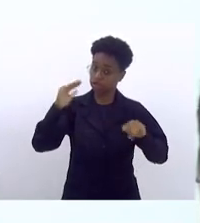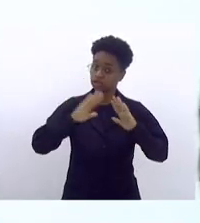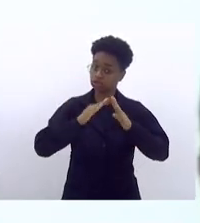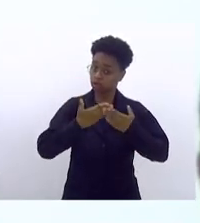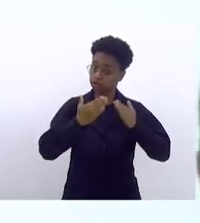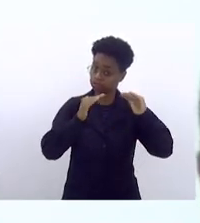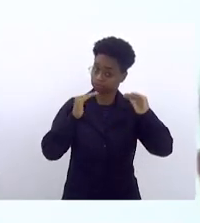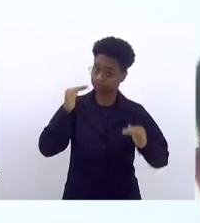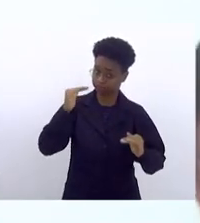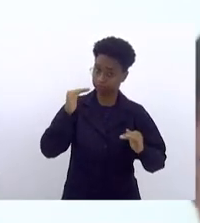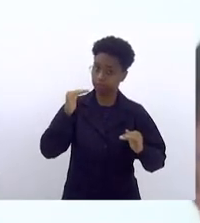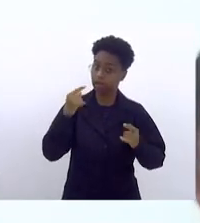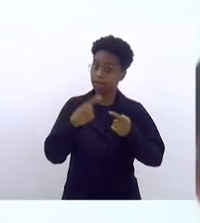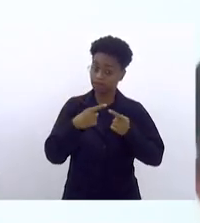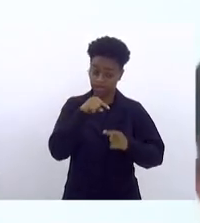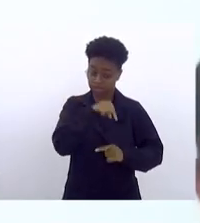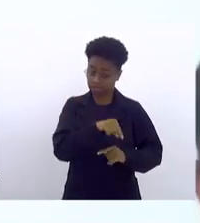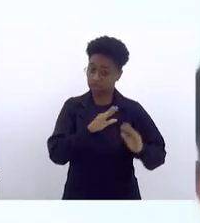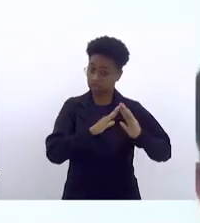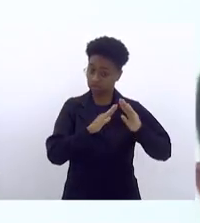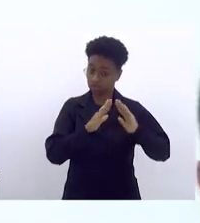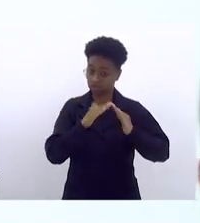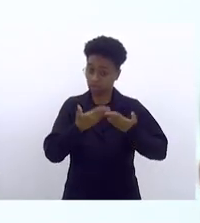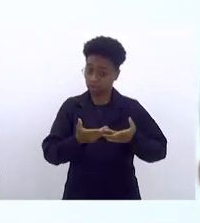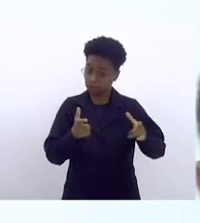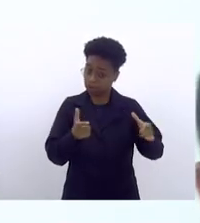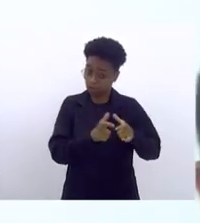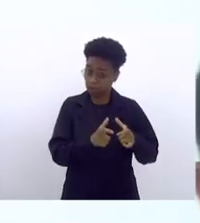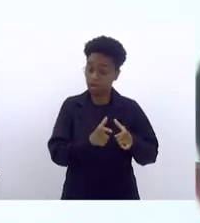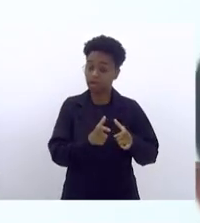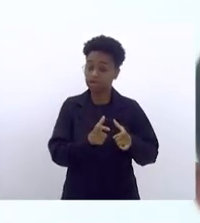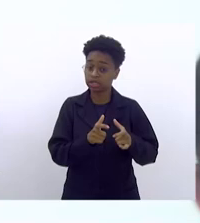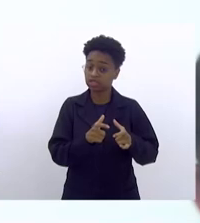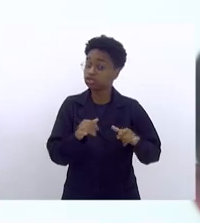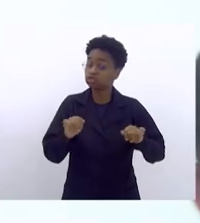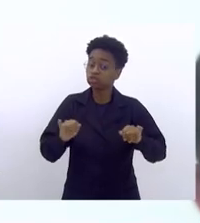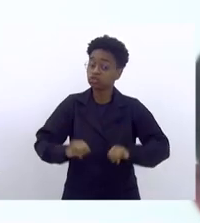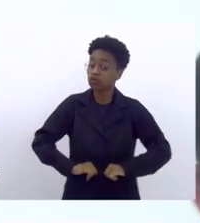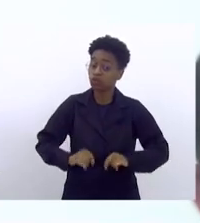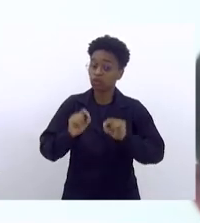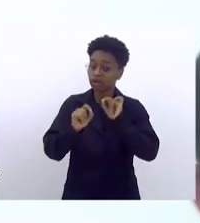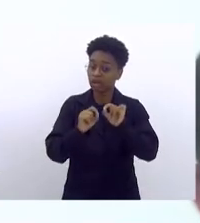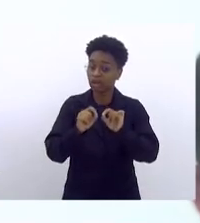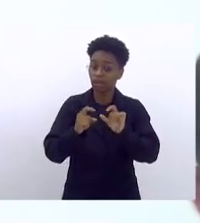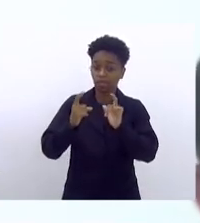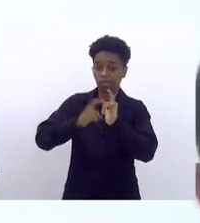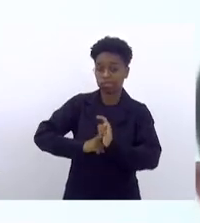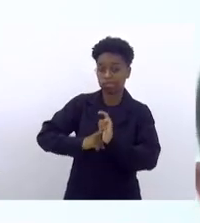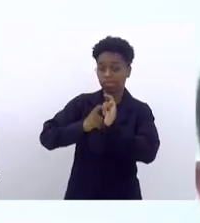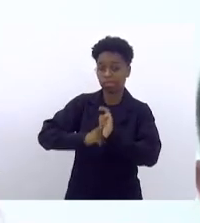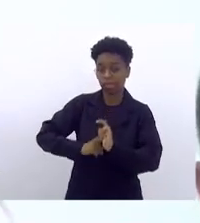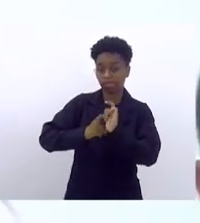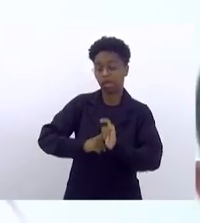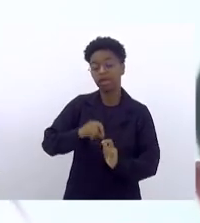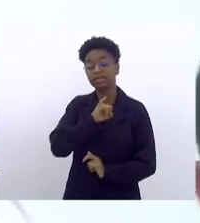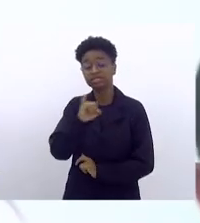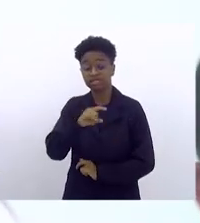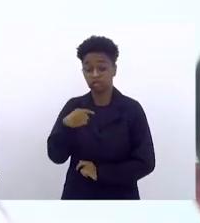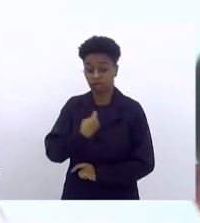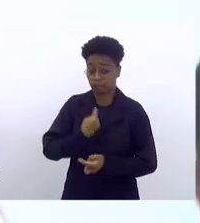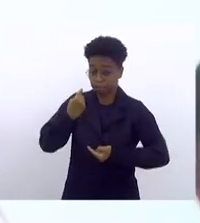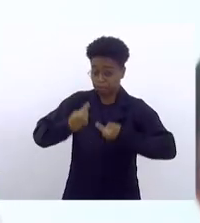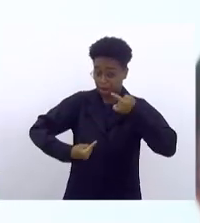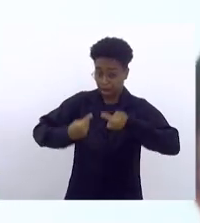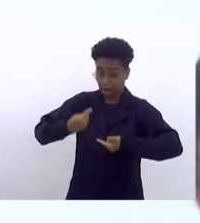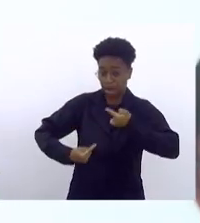particulares porque as pequenas escolas particulares elas sofrem com inadimplência e se nós colocarmos aqui o debate em